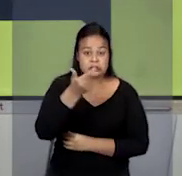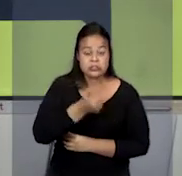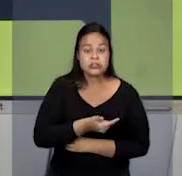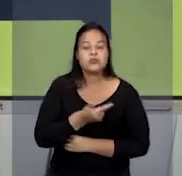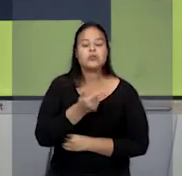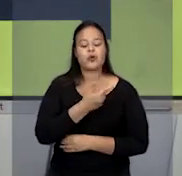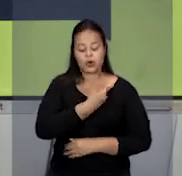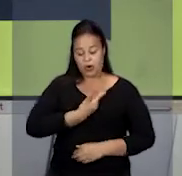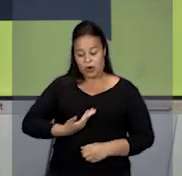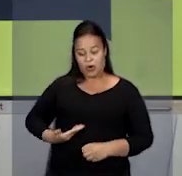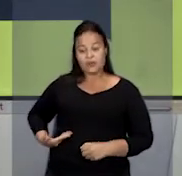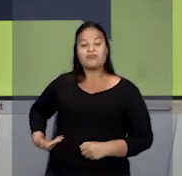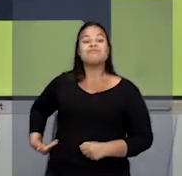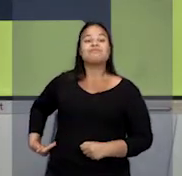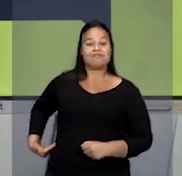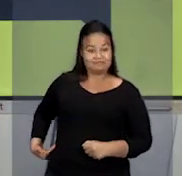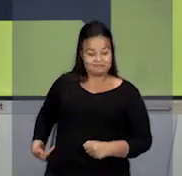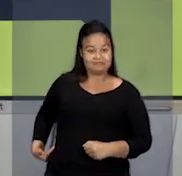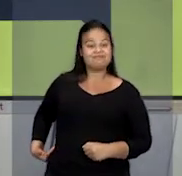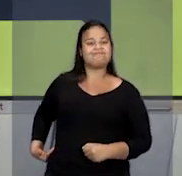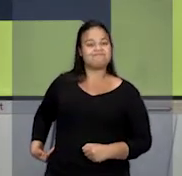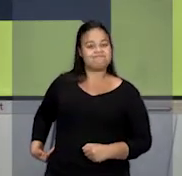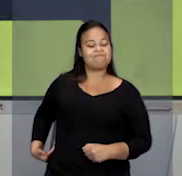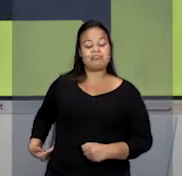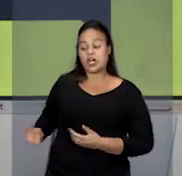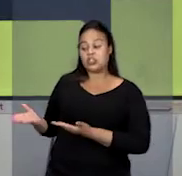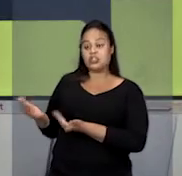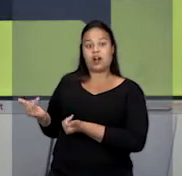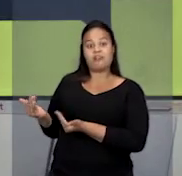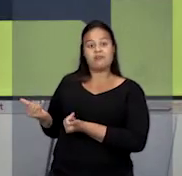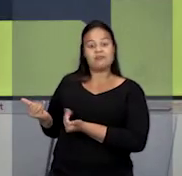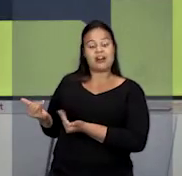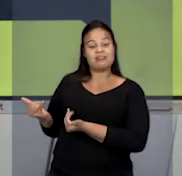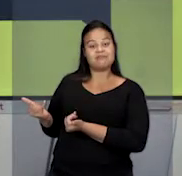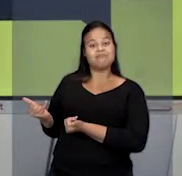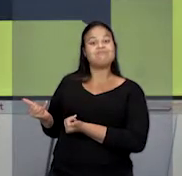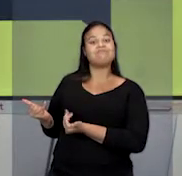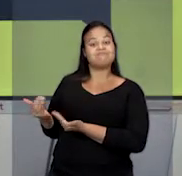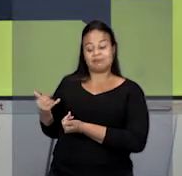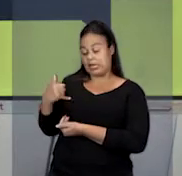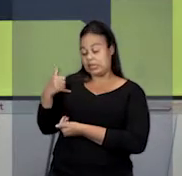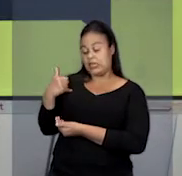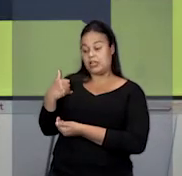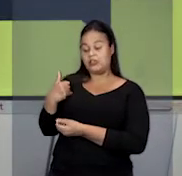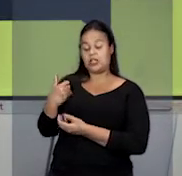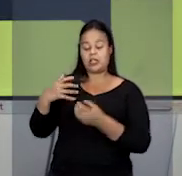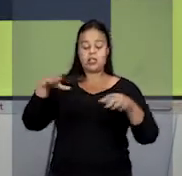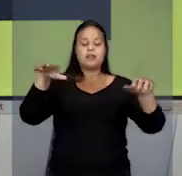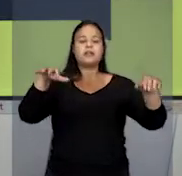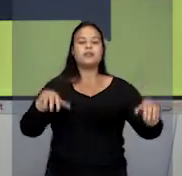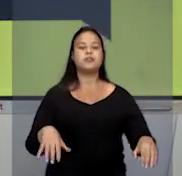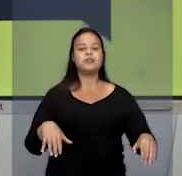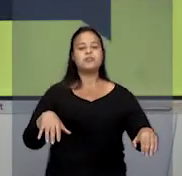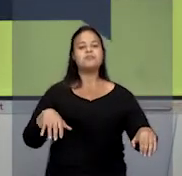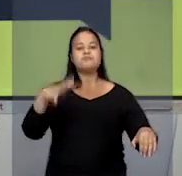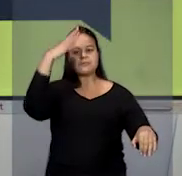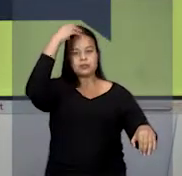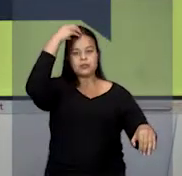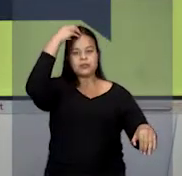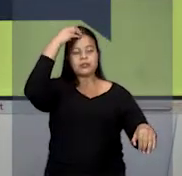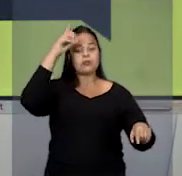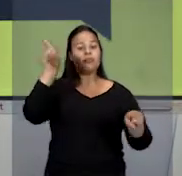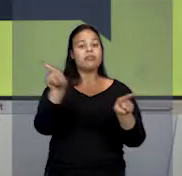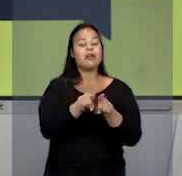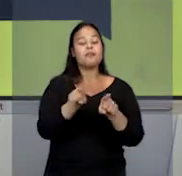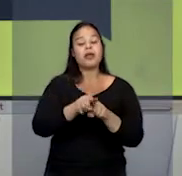ser o governante mais jovem a assumir o trono aqui no Brasil e também em Portugal. Tá?